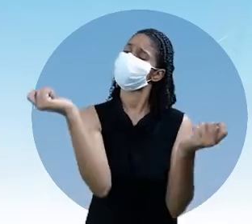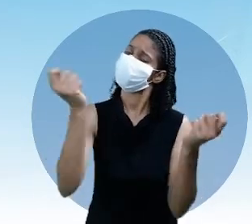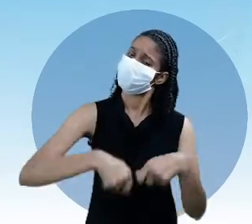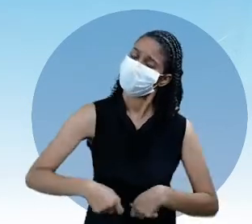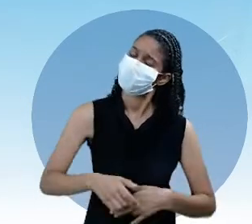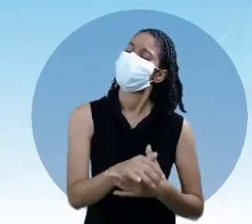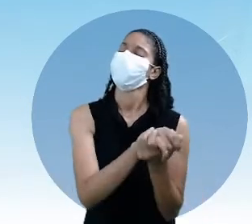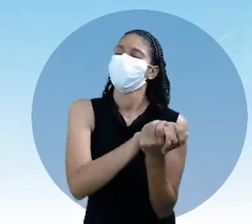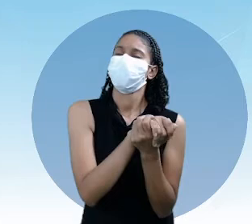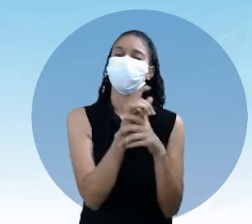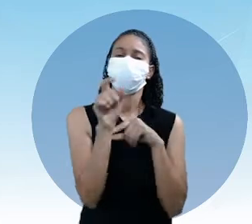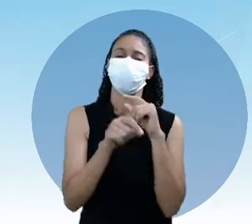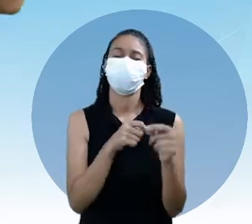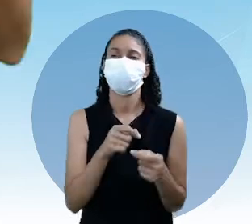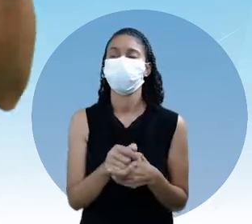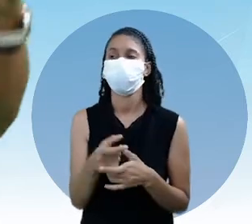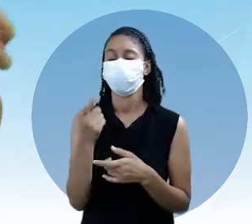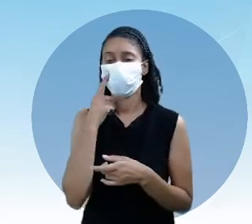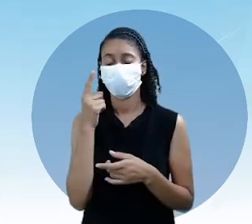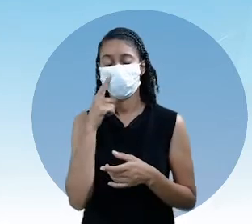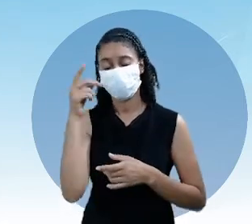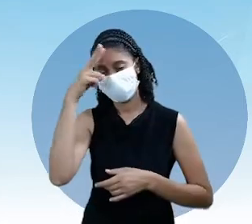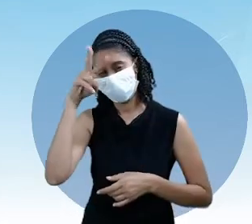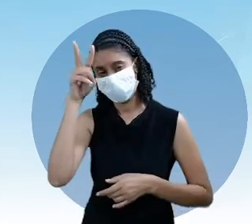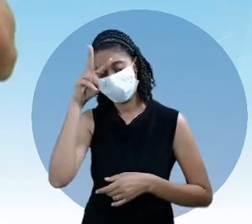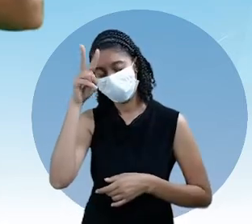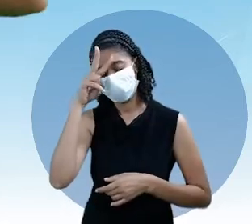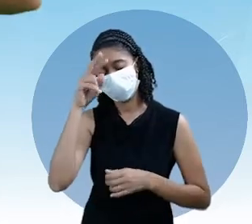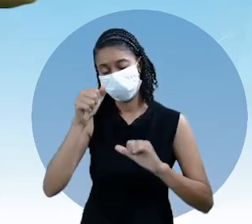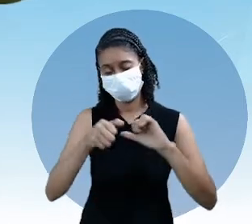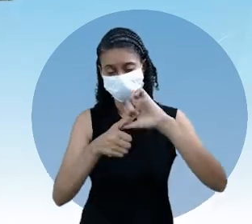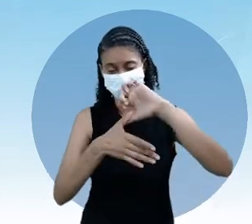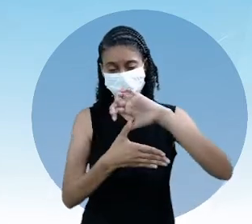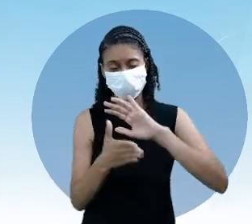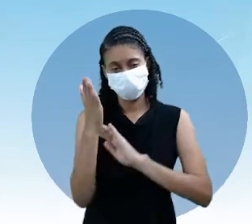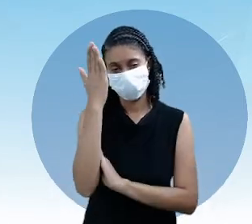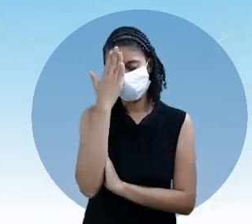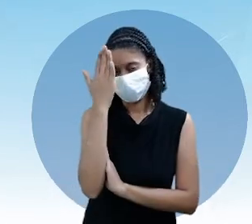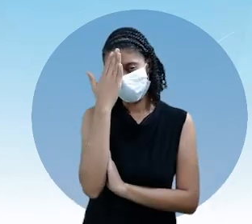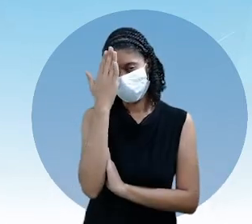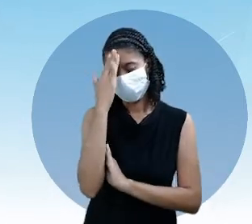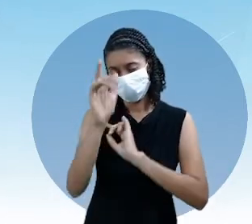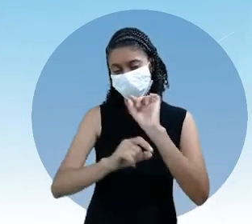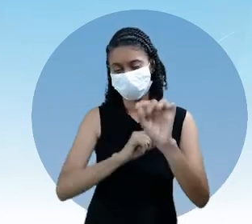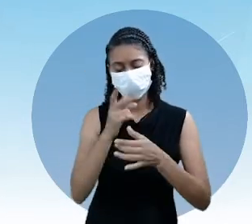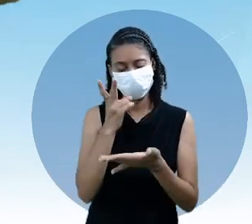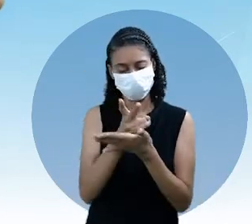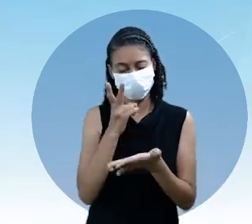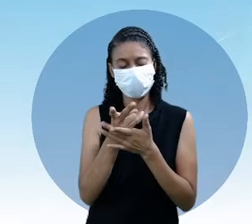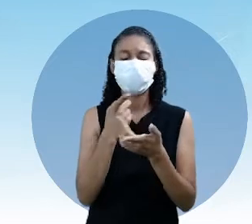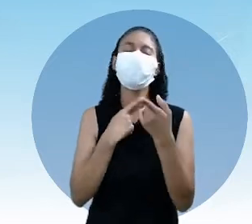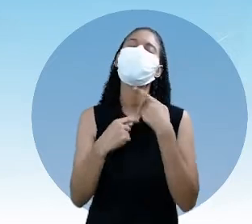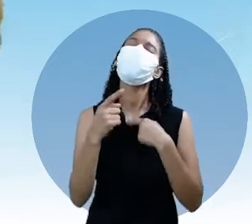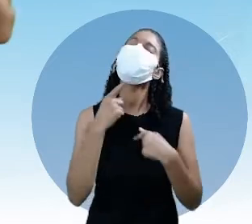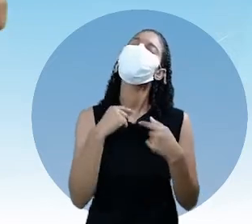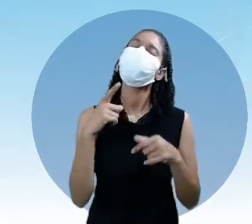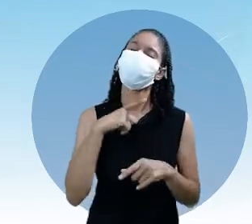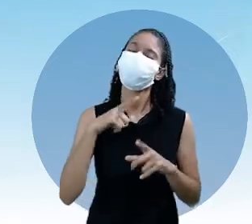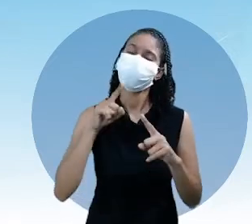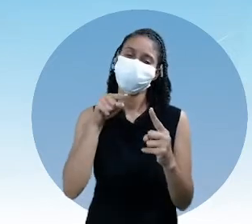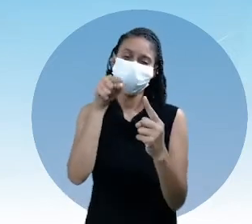pegar, né, um pouco dessa história da América Latina para a gente compreender sempre essa vontade,